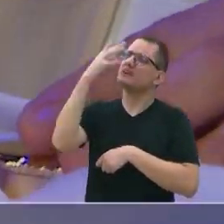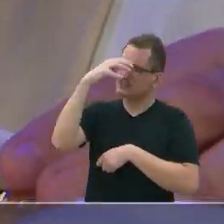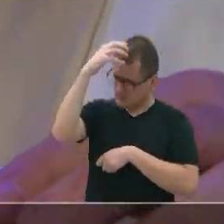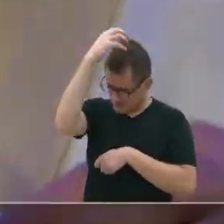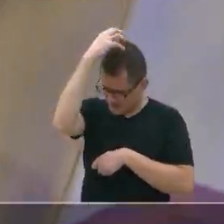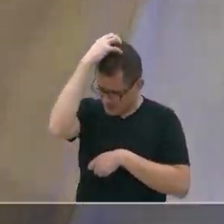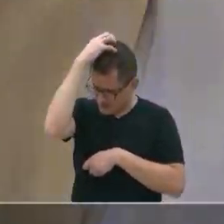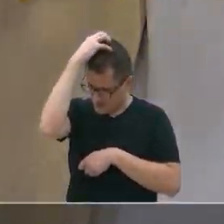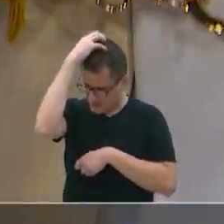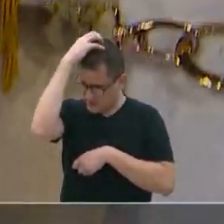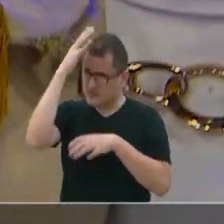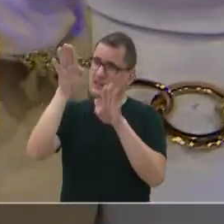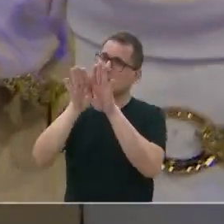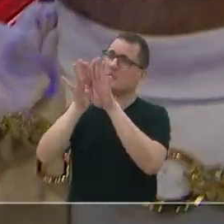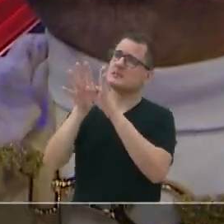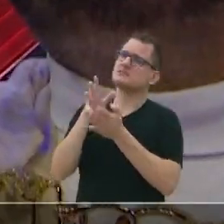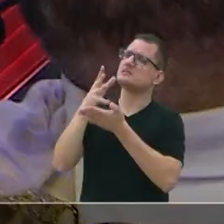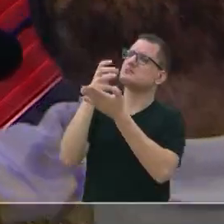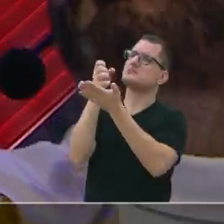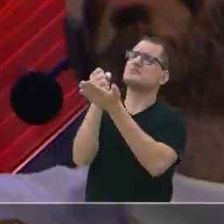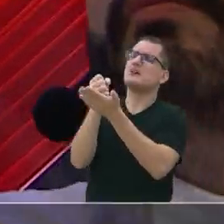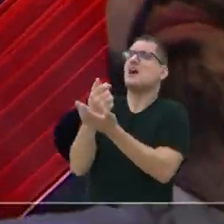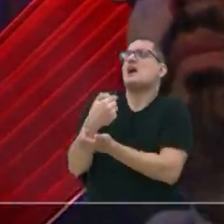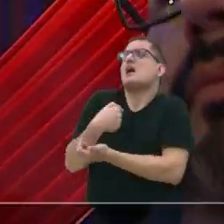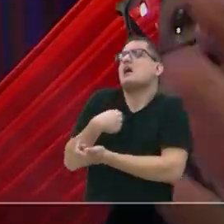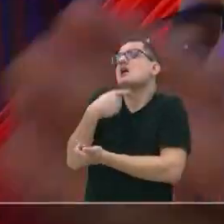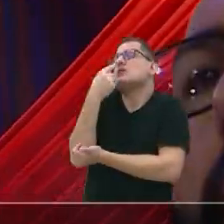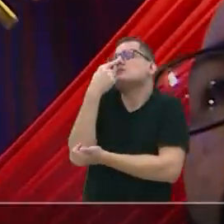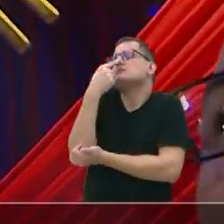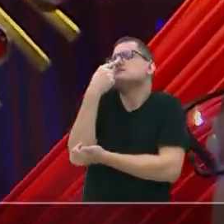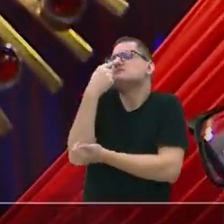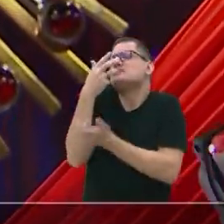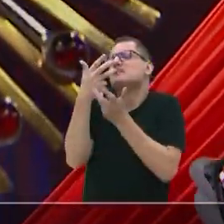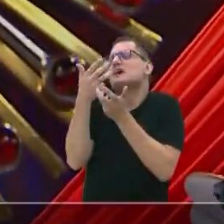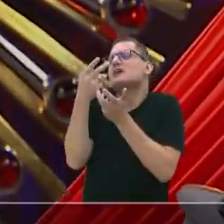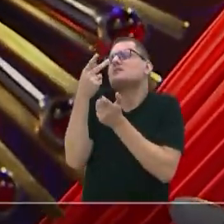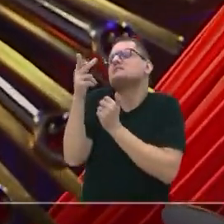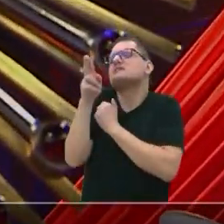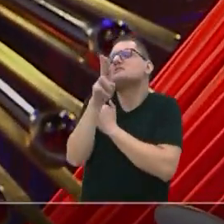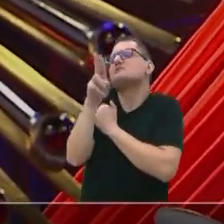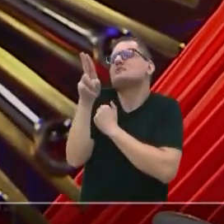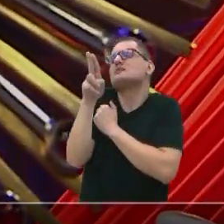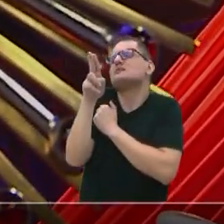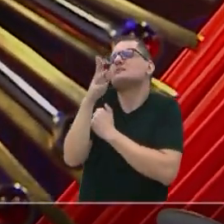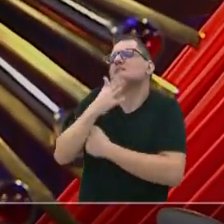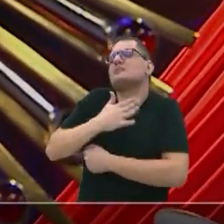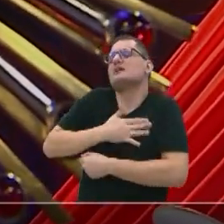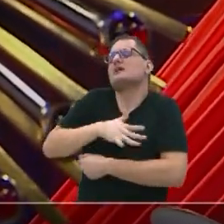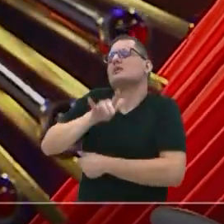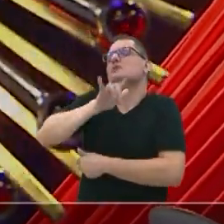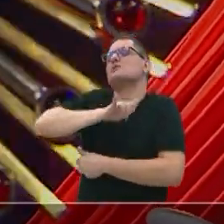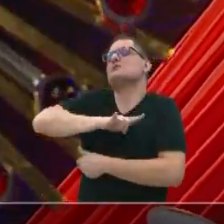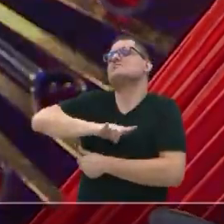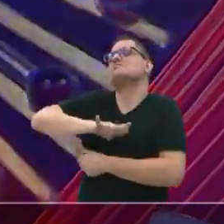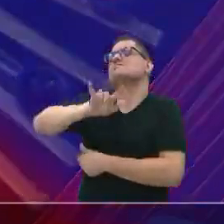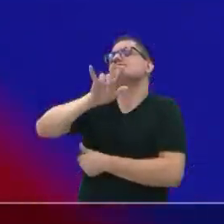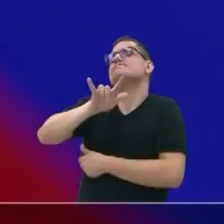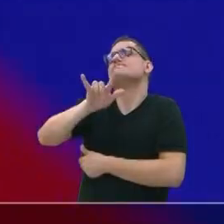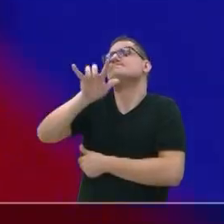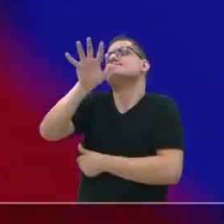Salvador, eu me atrevo a te chamar de meu amor.